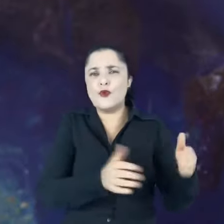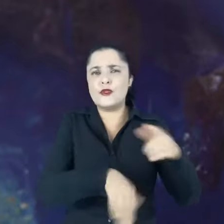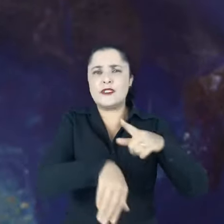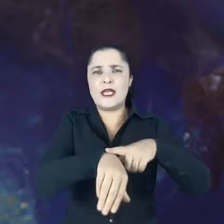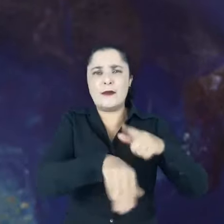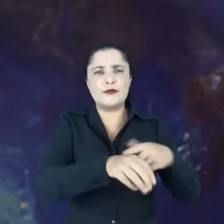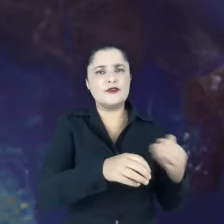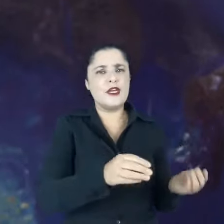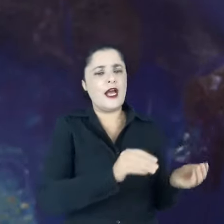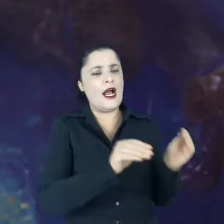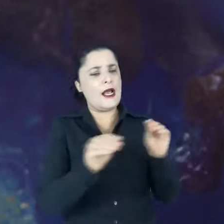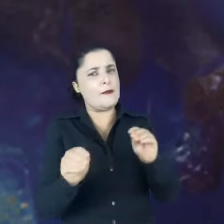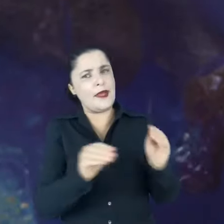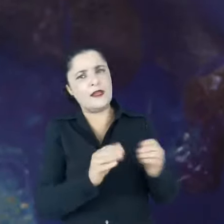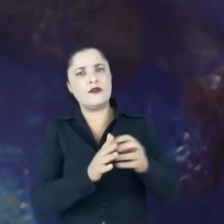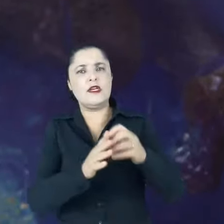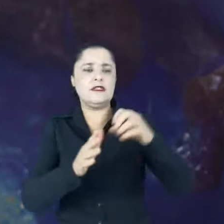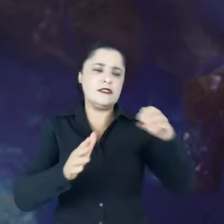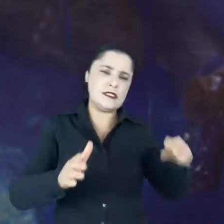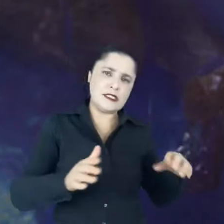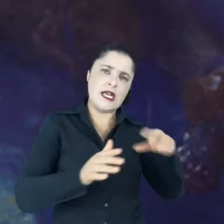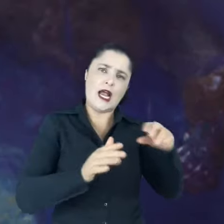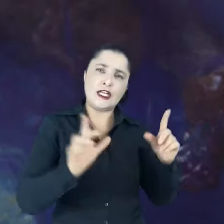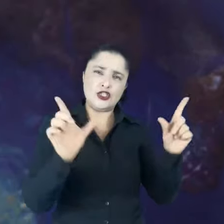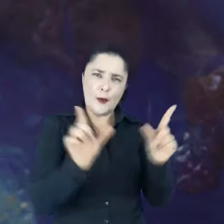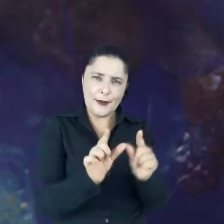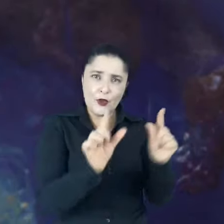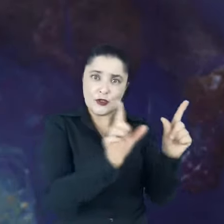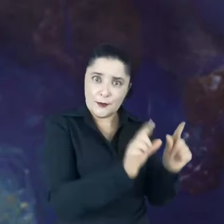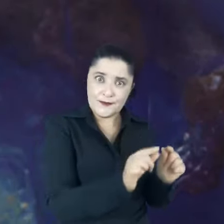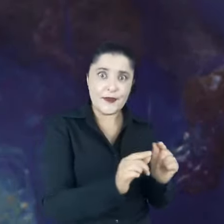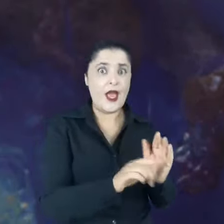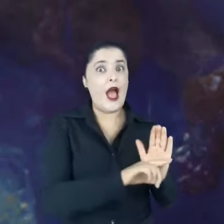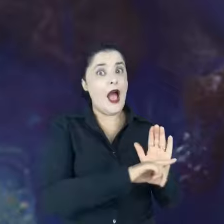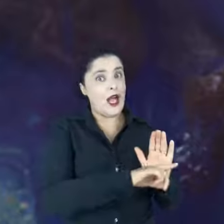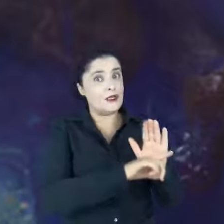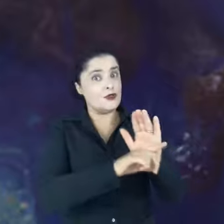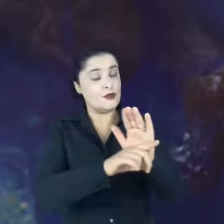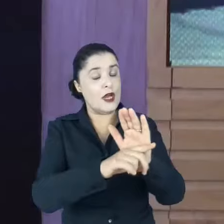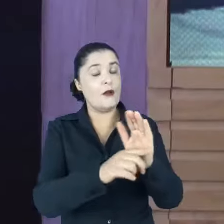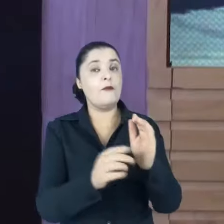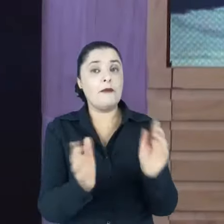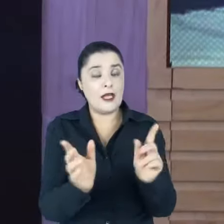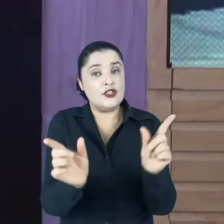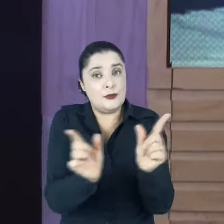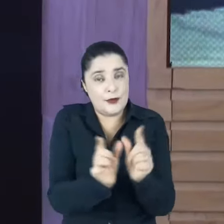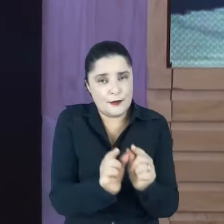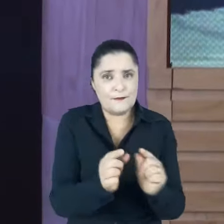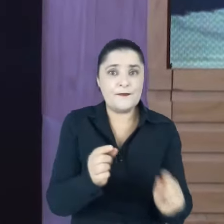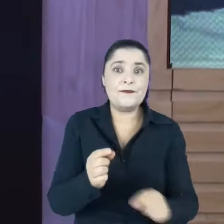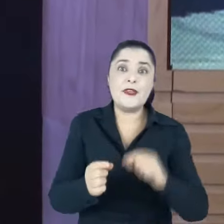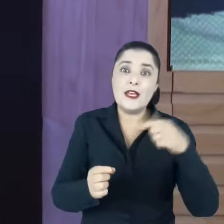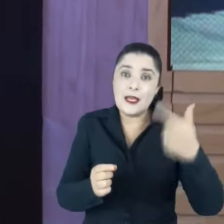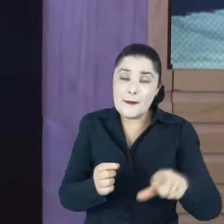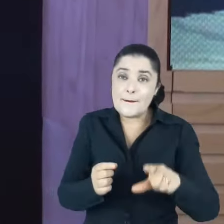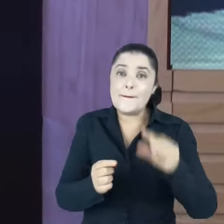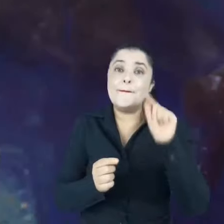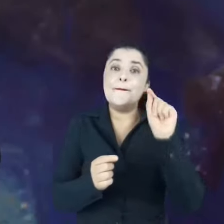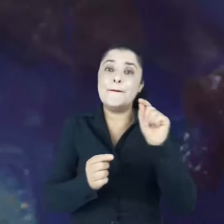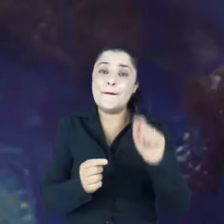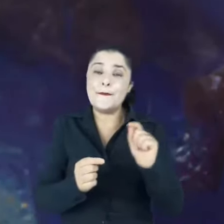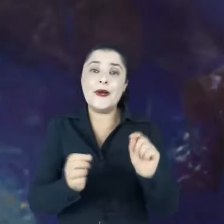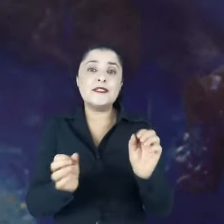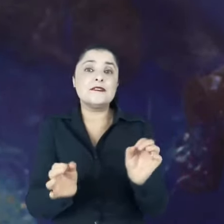descarga, etc. Tudo isso já dá uma grande contribuição. E o passo adicional e definitivo é